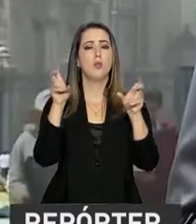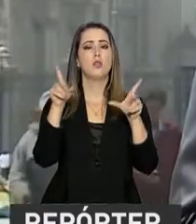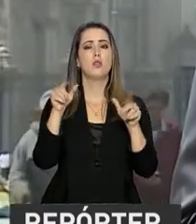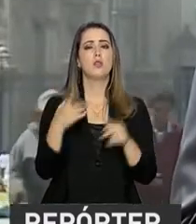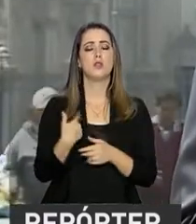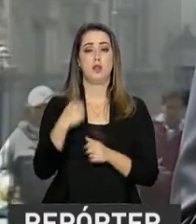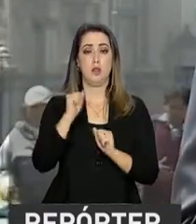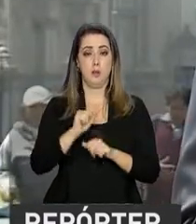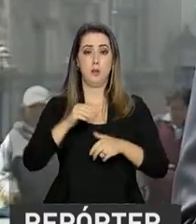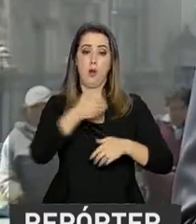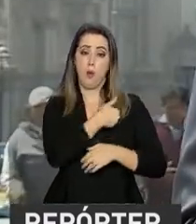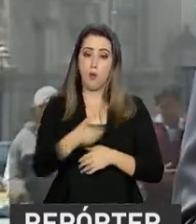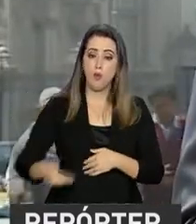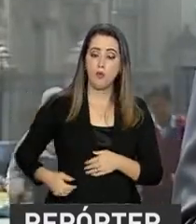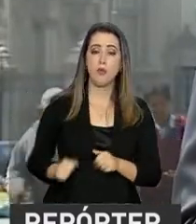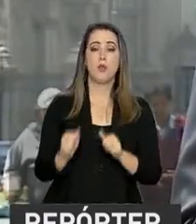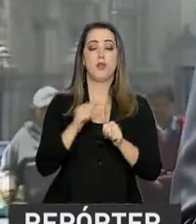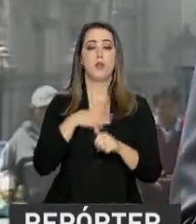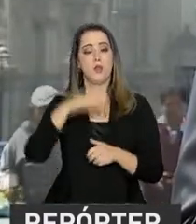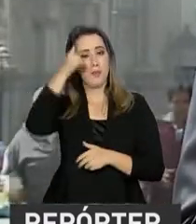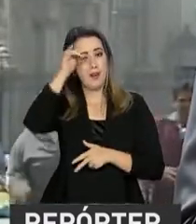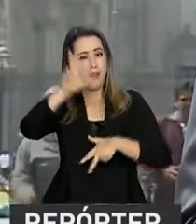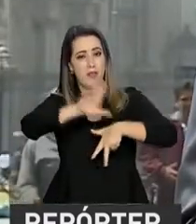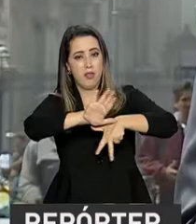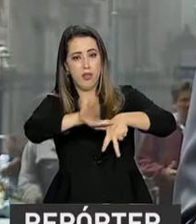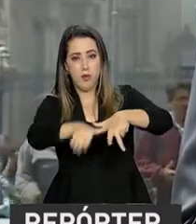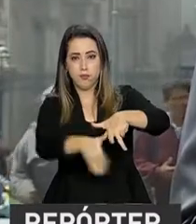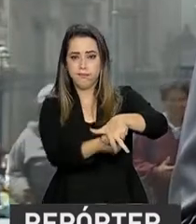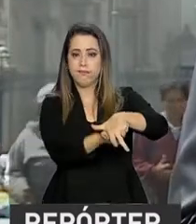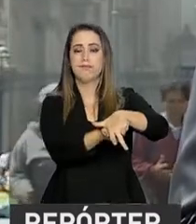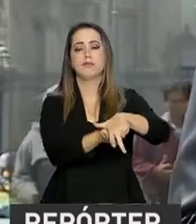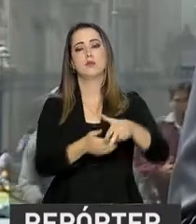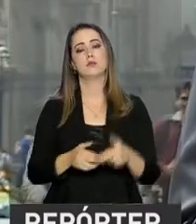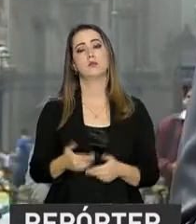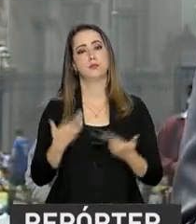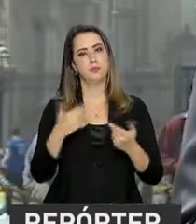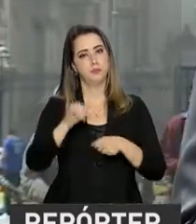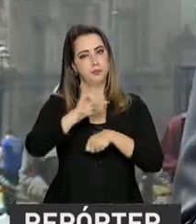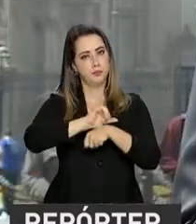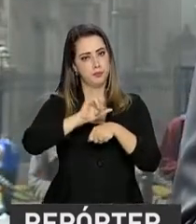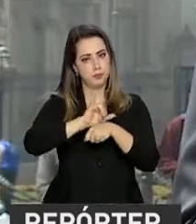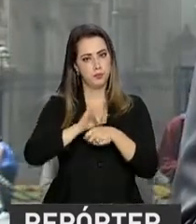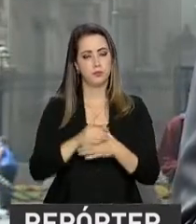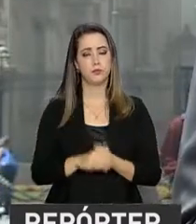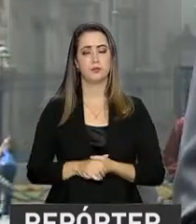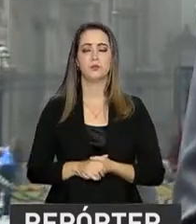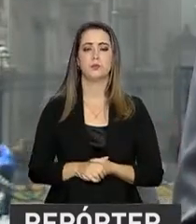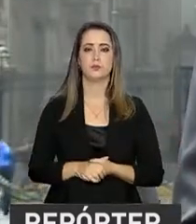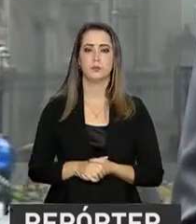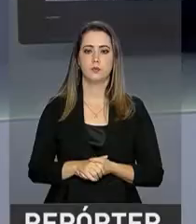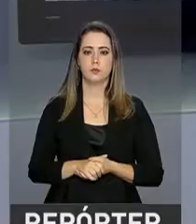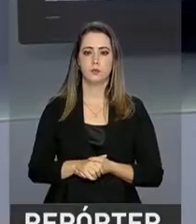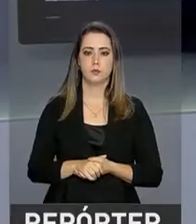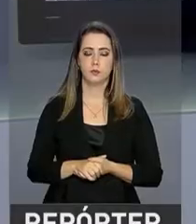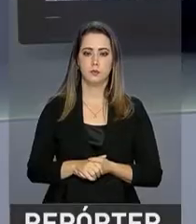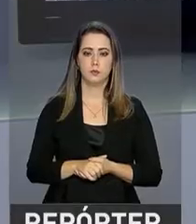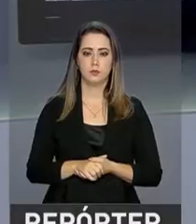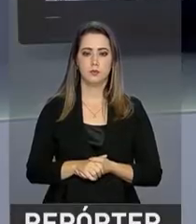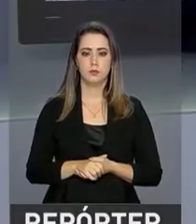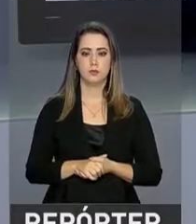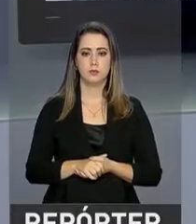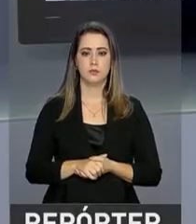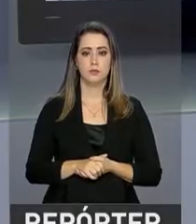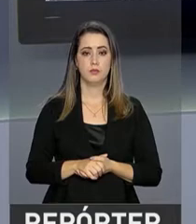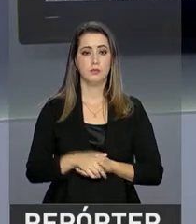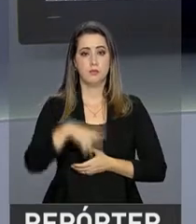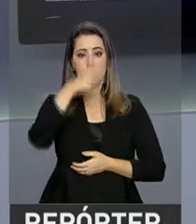a governabilidade democrática contra a corrupção. De Lima, no Peru, Paulo La Sálvia.